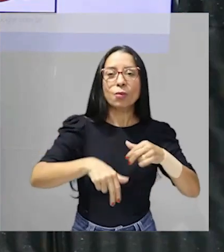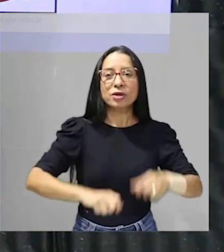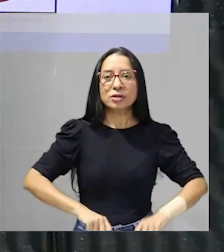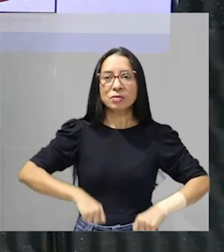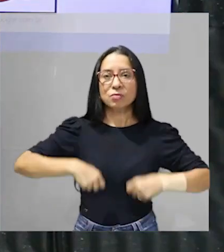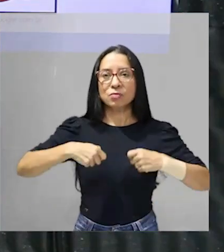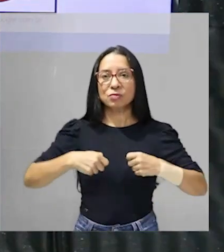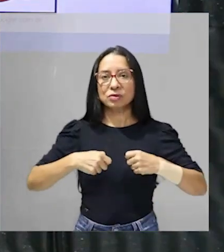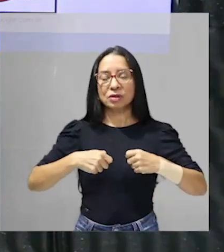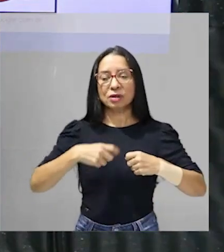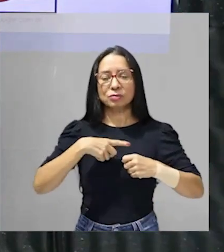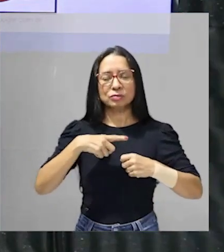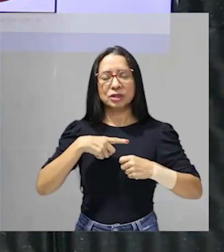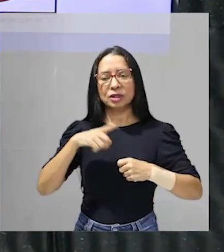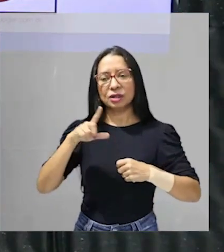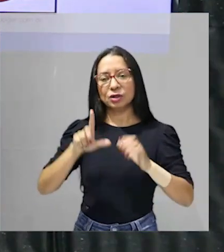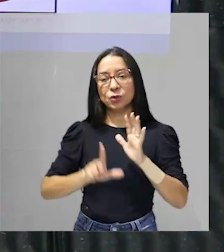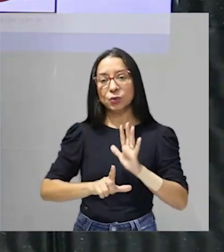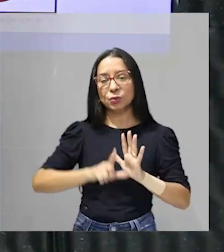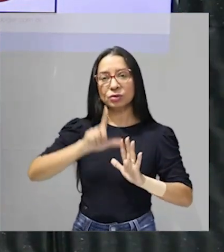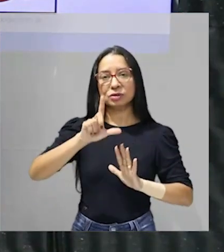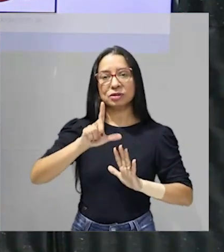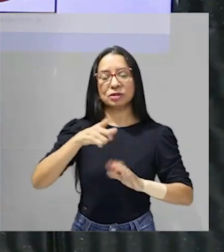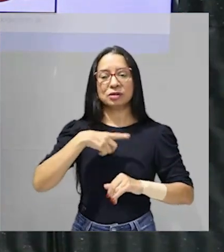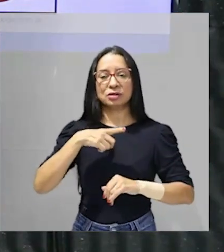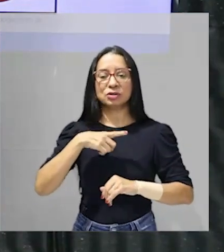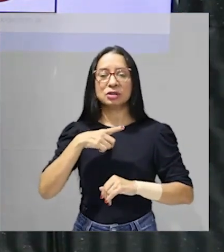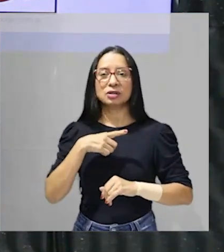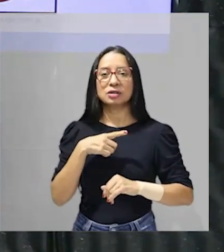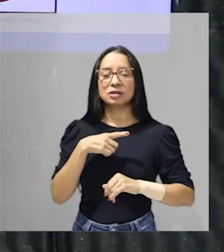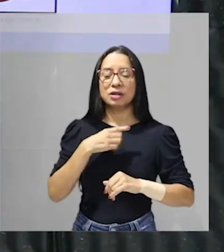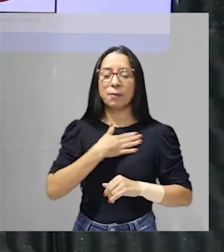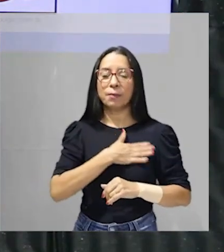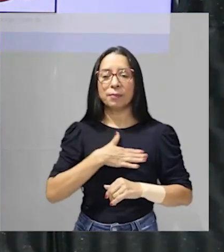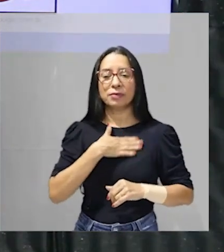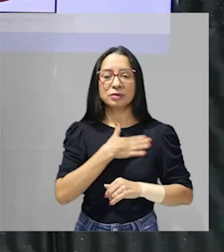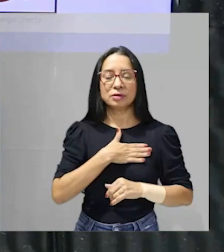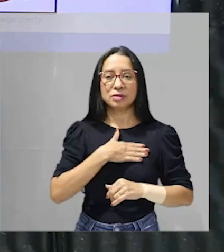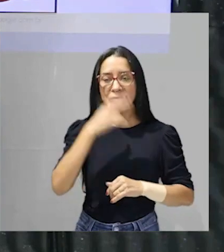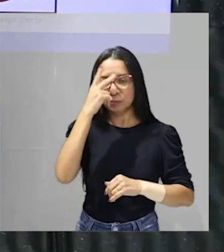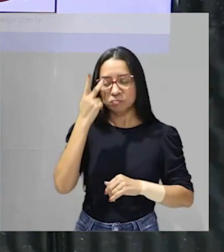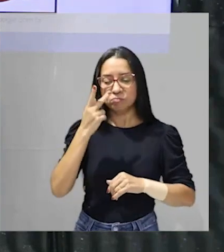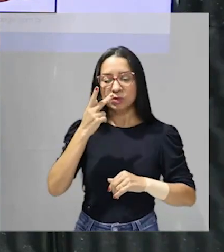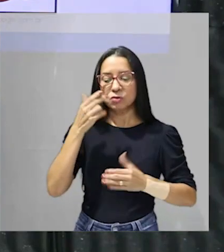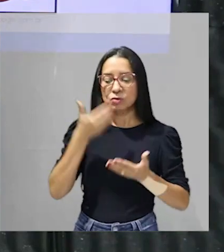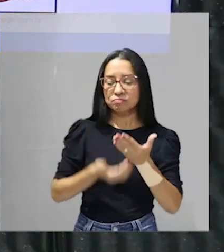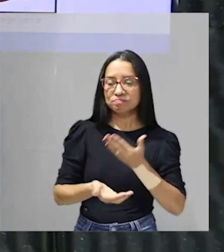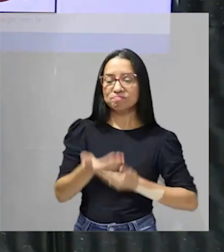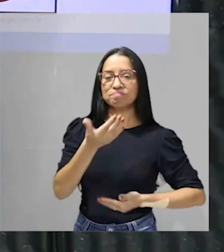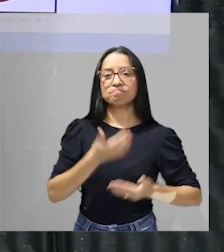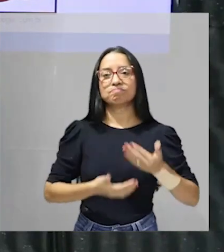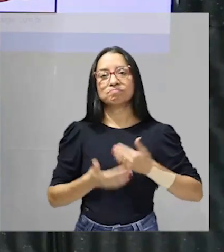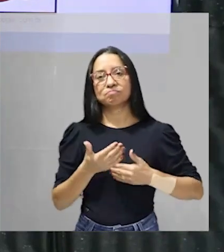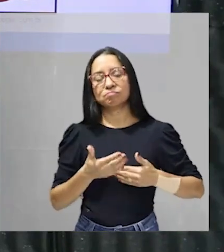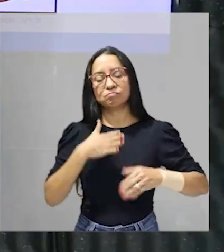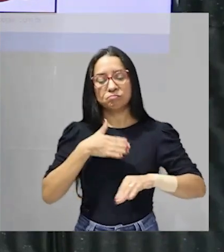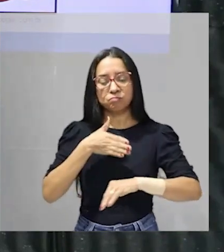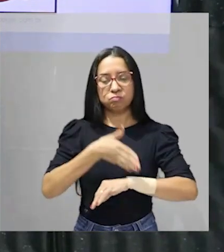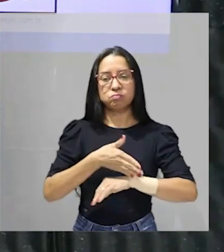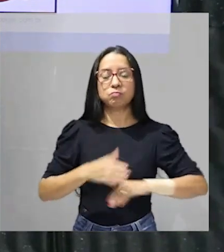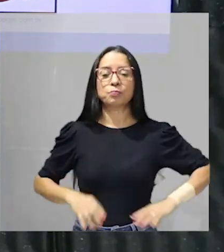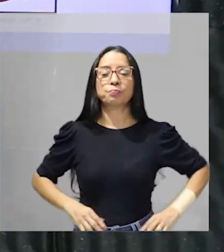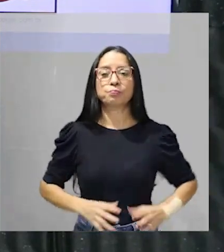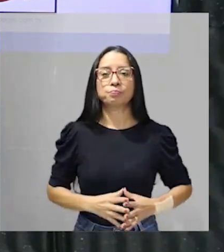trazem uma certa ludicidade que trazem prazer aos participantes é importante eu falar para vocês também que